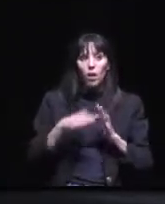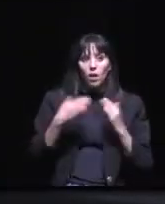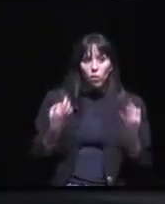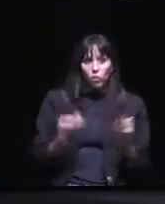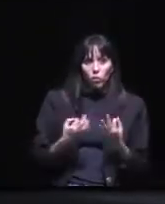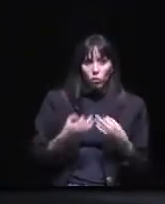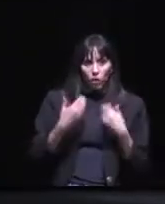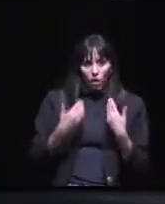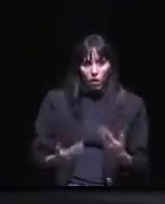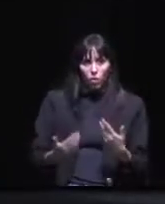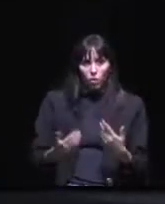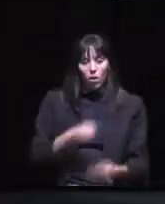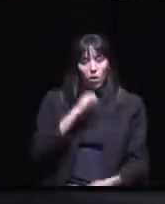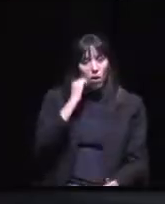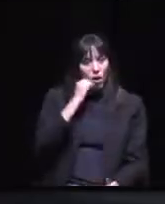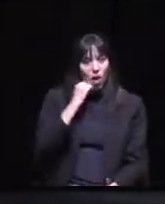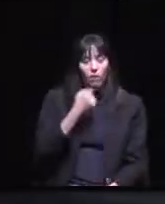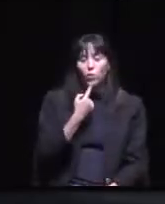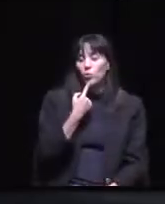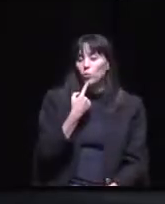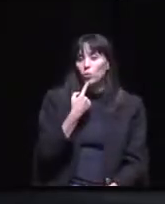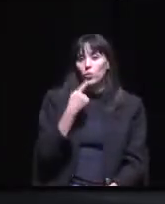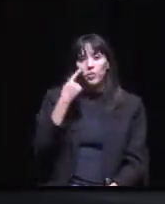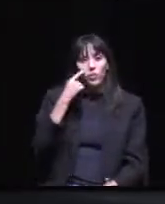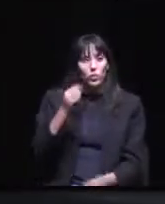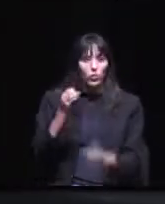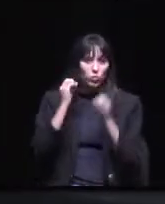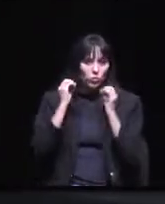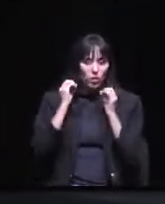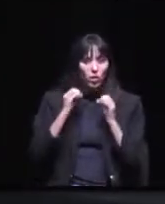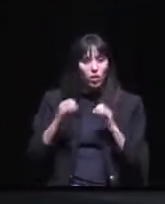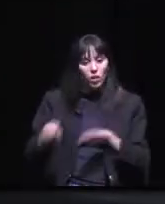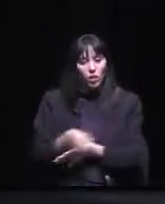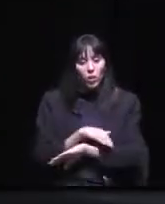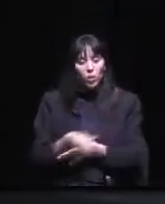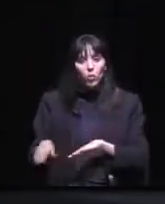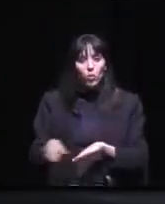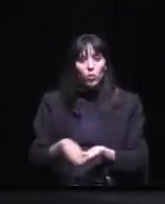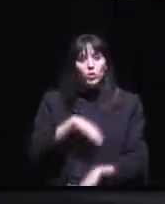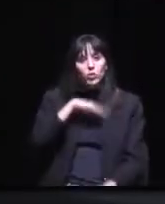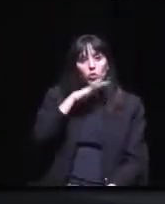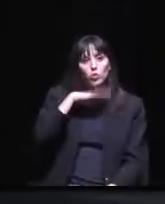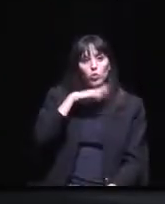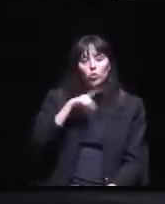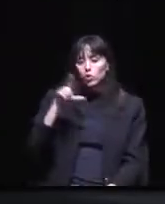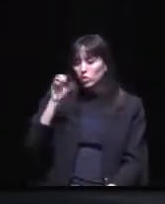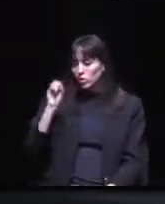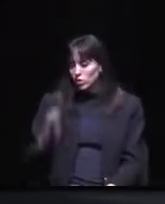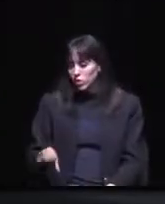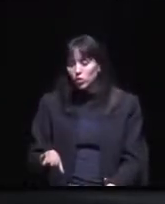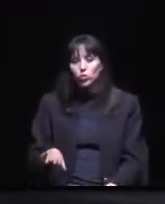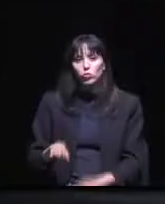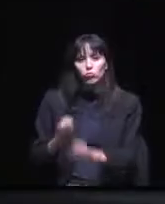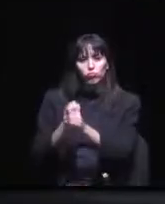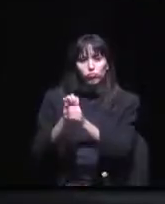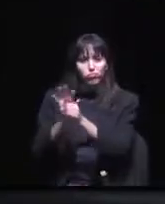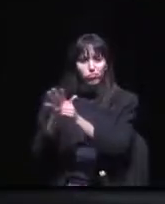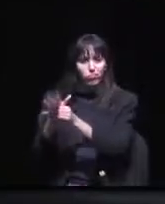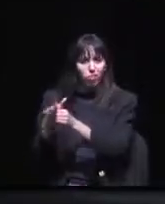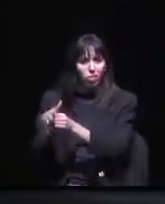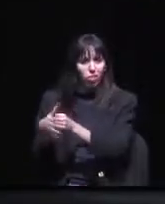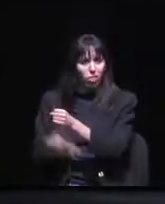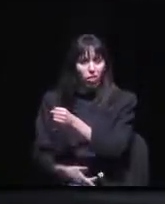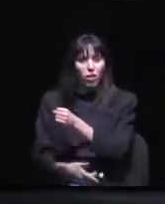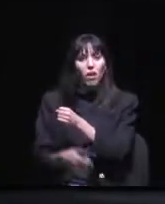uma dimensão e uma gravidade indesmentíveis. As ruas estão sujas, há lixo no chão, os caixotes transbordam.